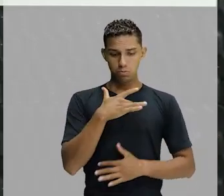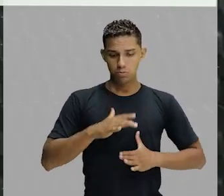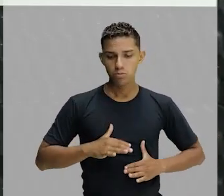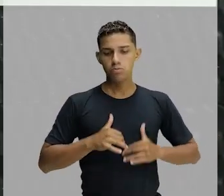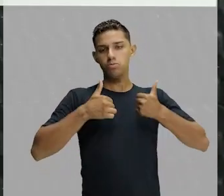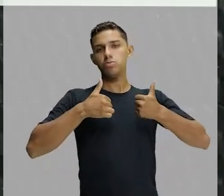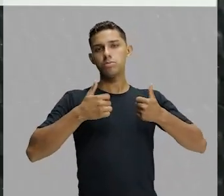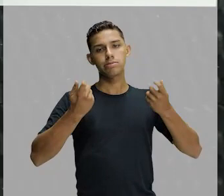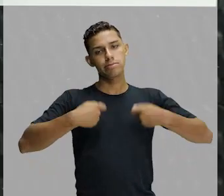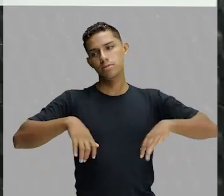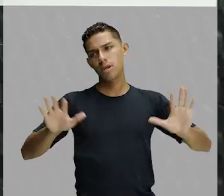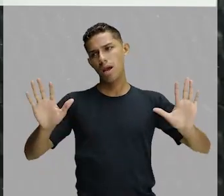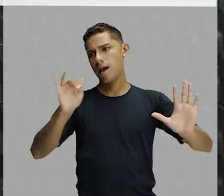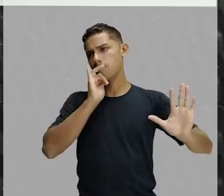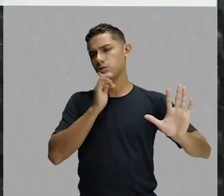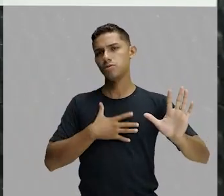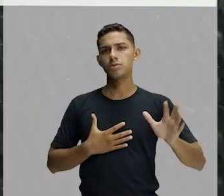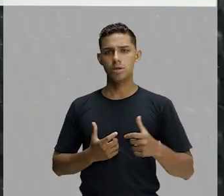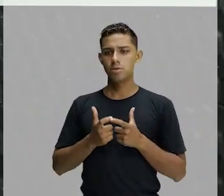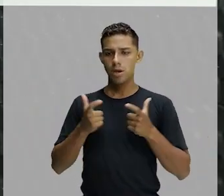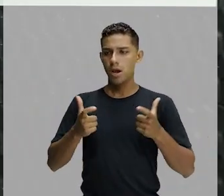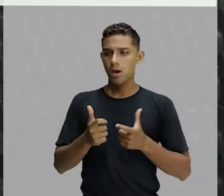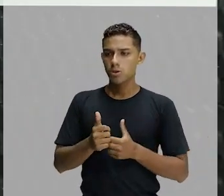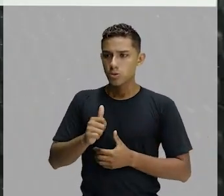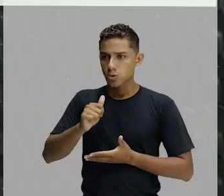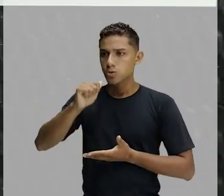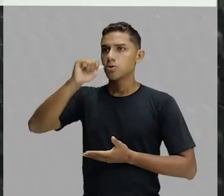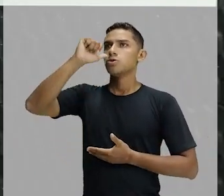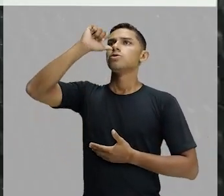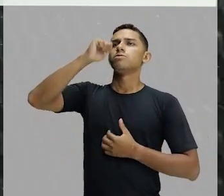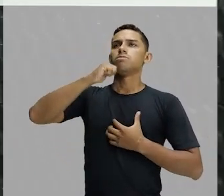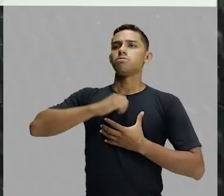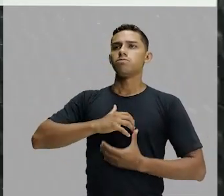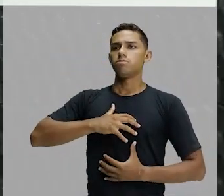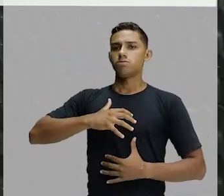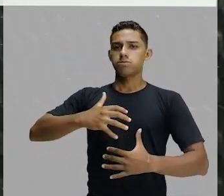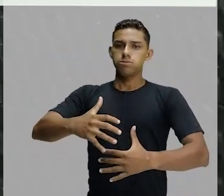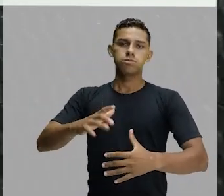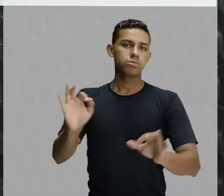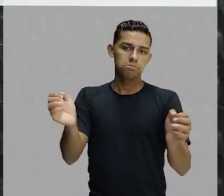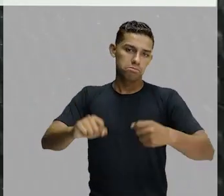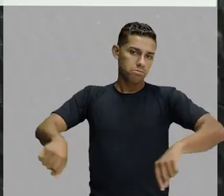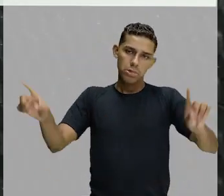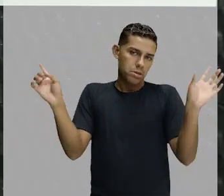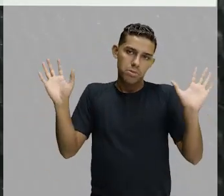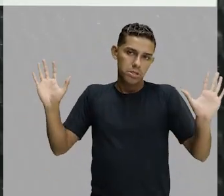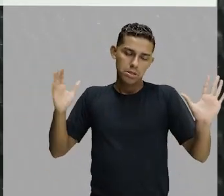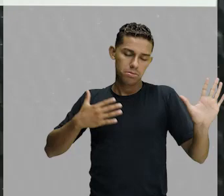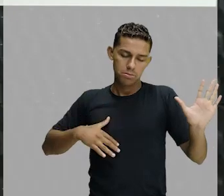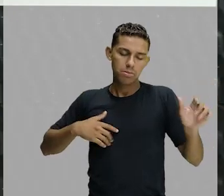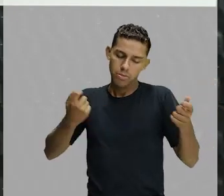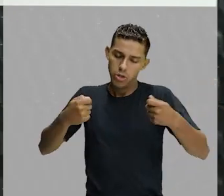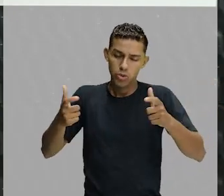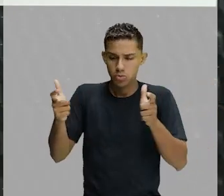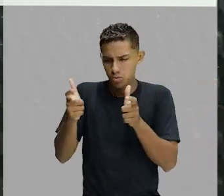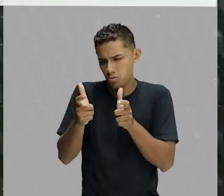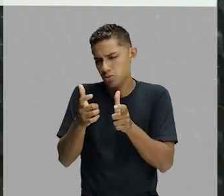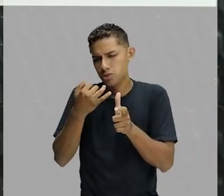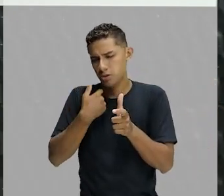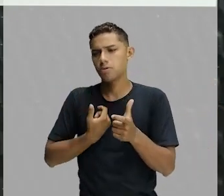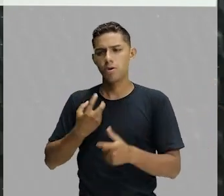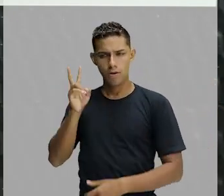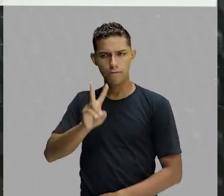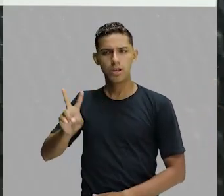vitaminas, elas não precisam ser absorvidas em grandes quantidades. A gente precisa de uma pequena quantidade de vitamina. Então, a mesma